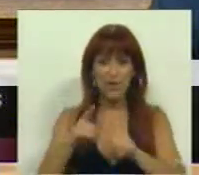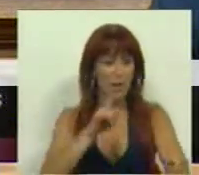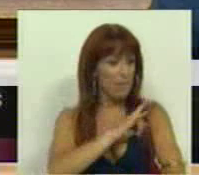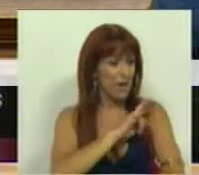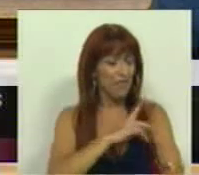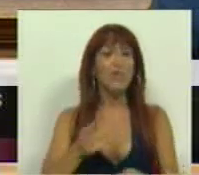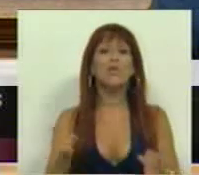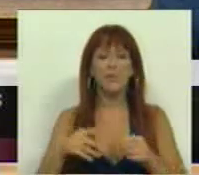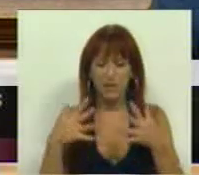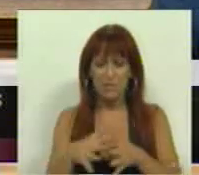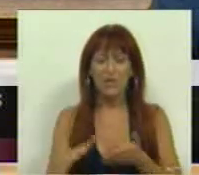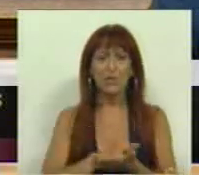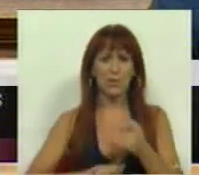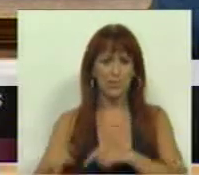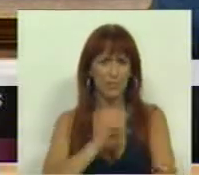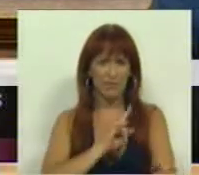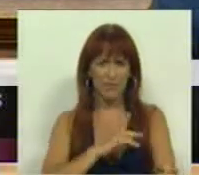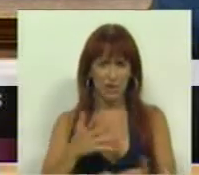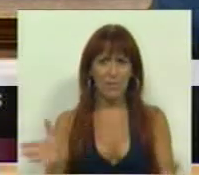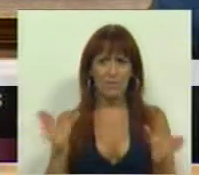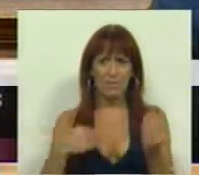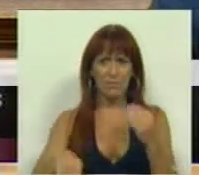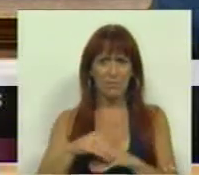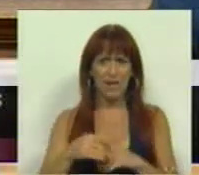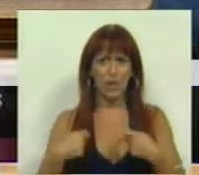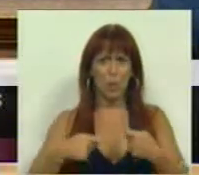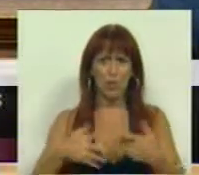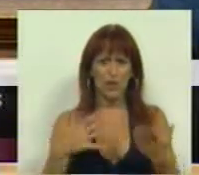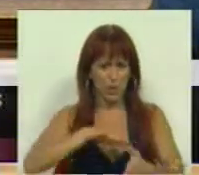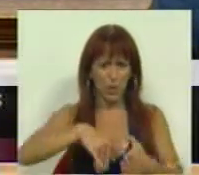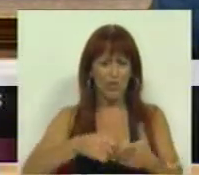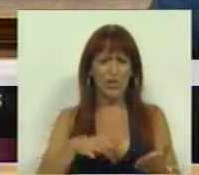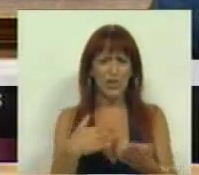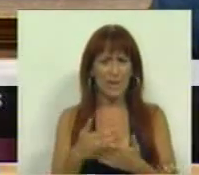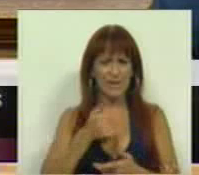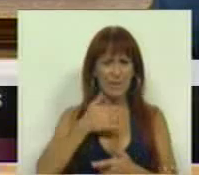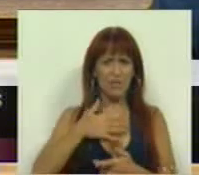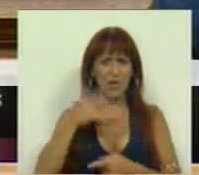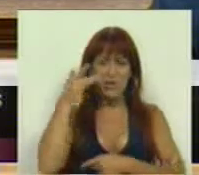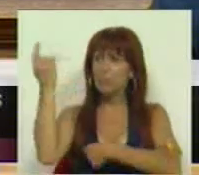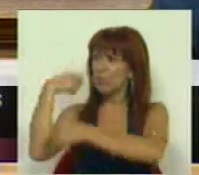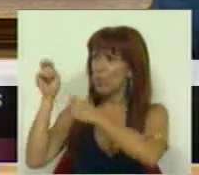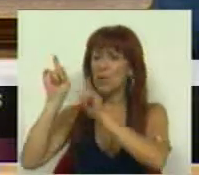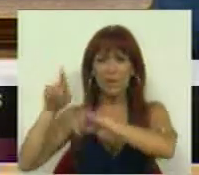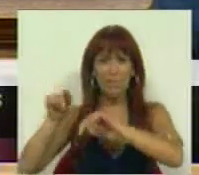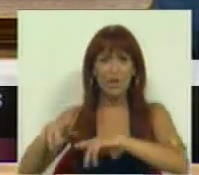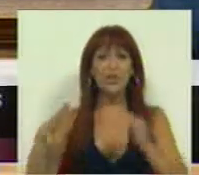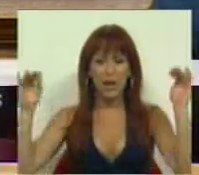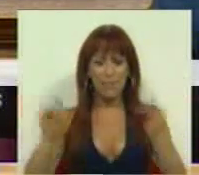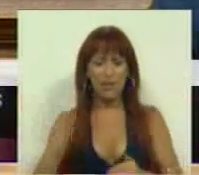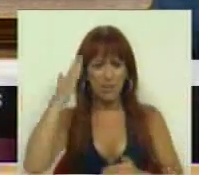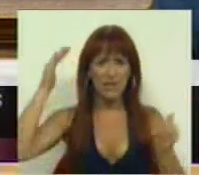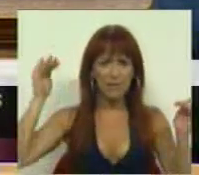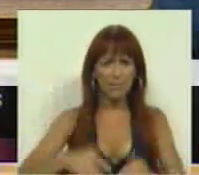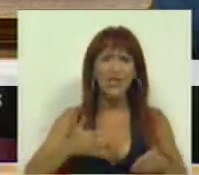privados infraestruturas privadas são mais custos de contexto para as empresas exportadoras também e é menos